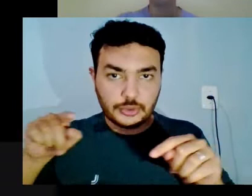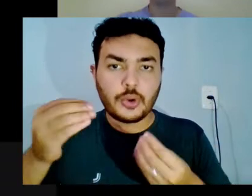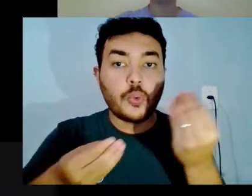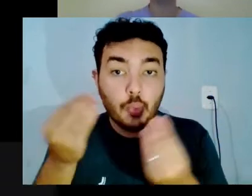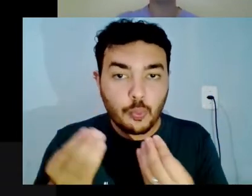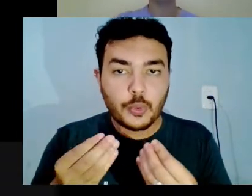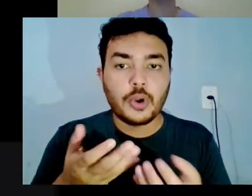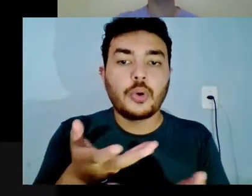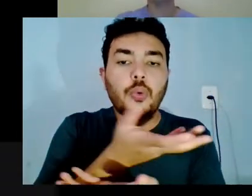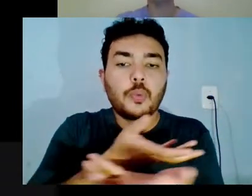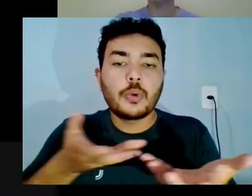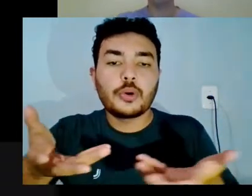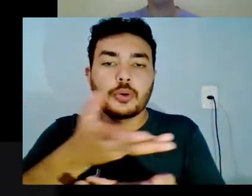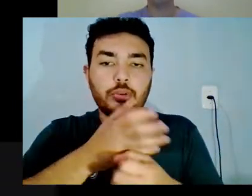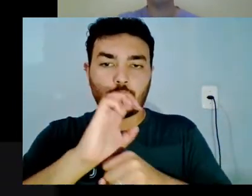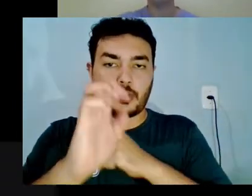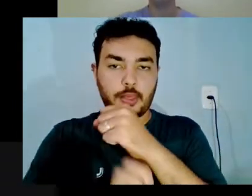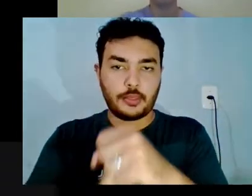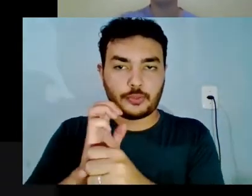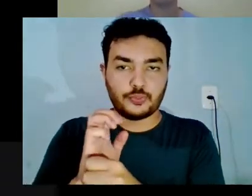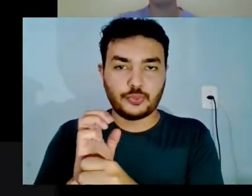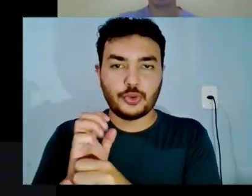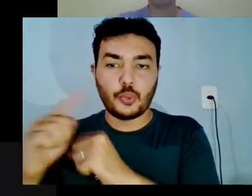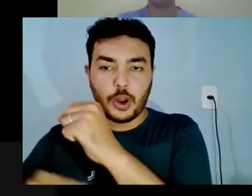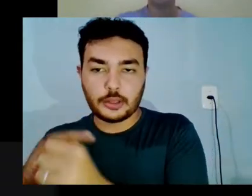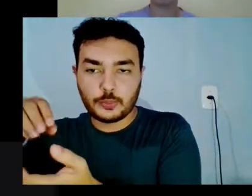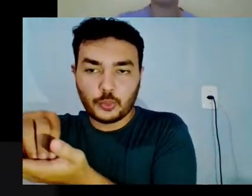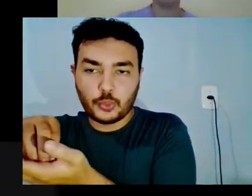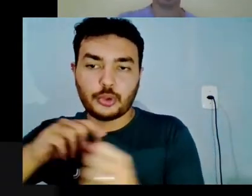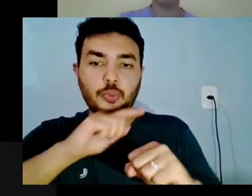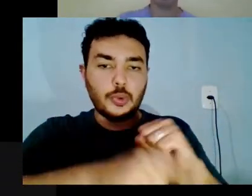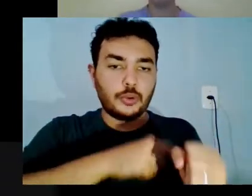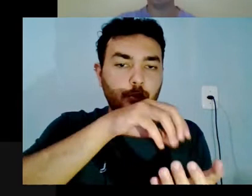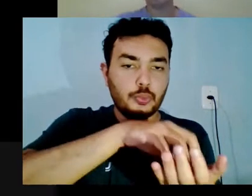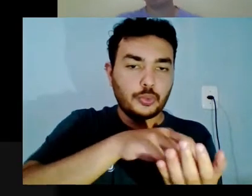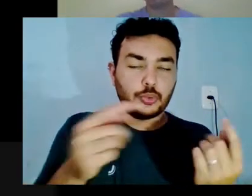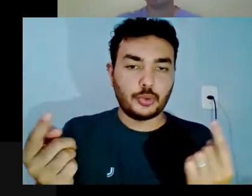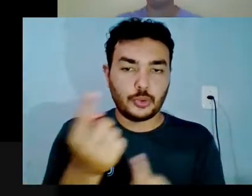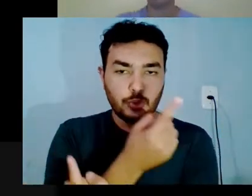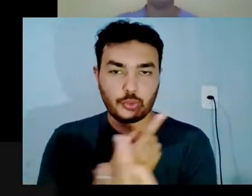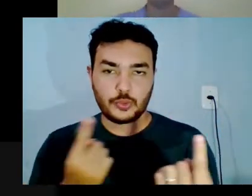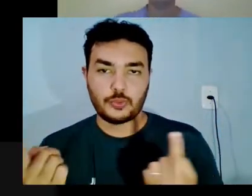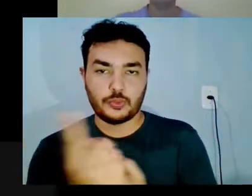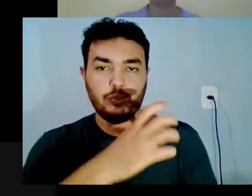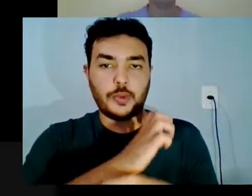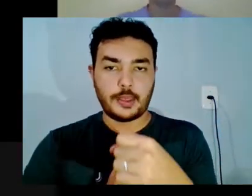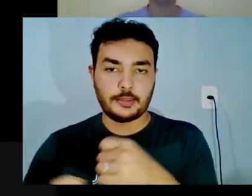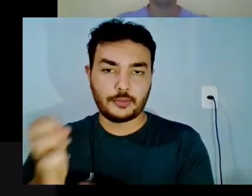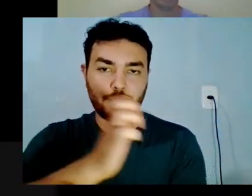compartilhamento dos elétrons entre os dois núcleos, dos dois átomos de hidrogênio, o chamado hidrogênio A e o chamado de hidrogênio B.